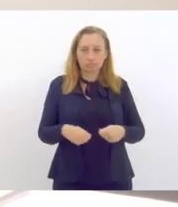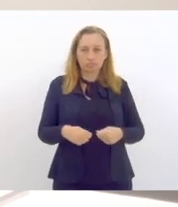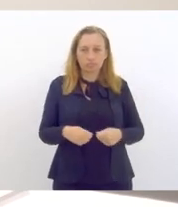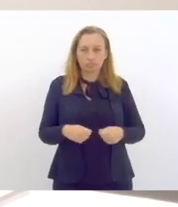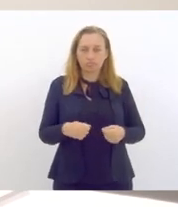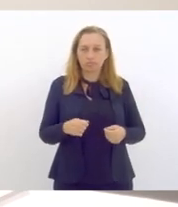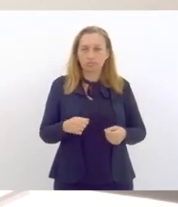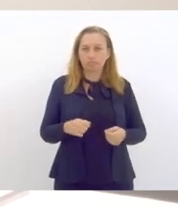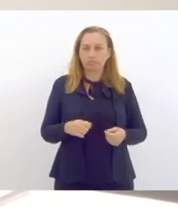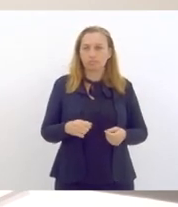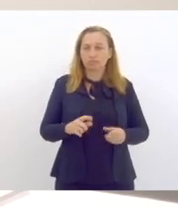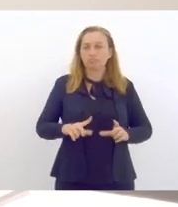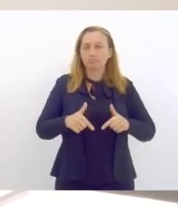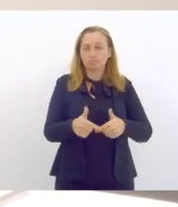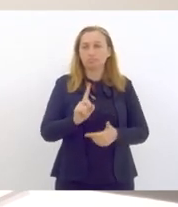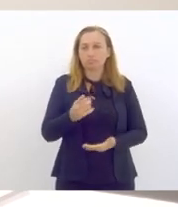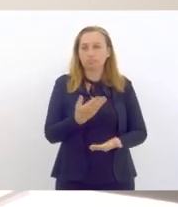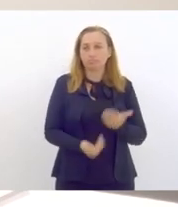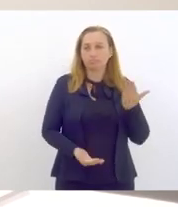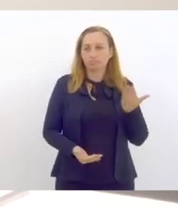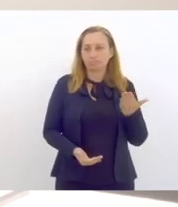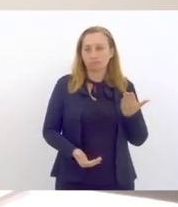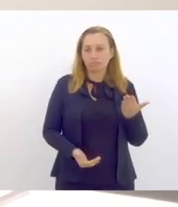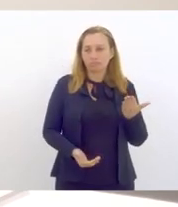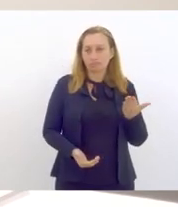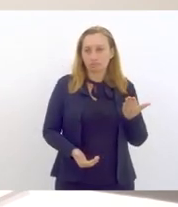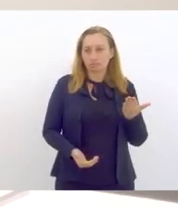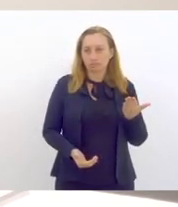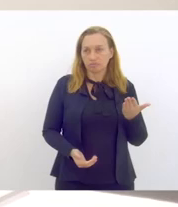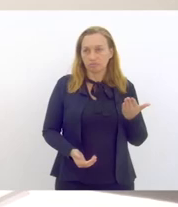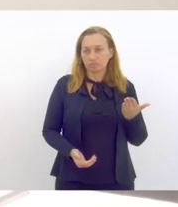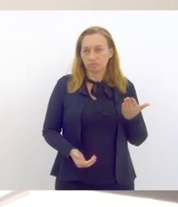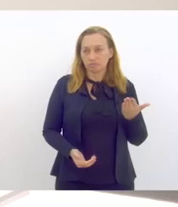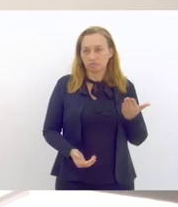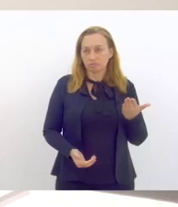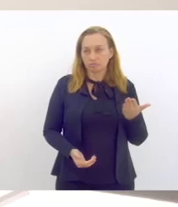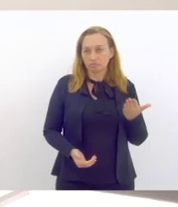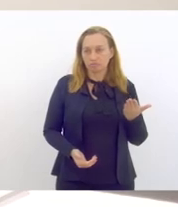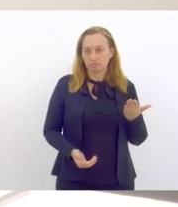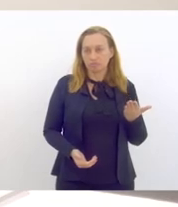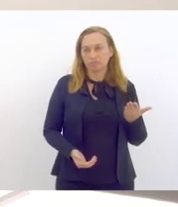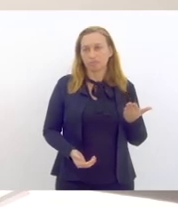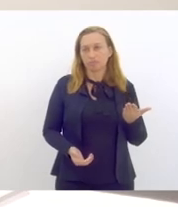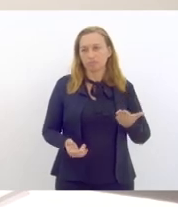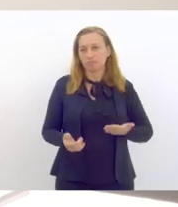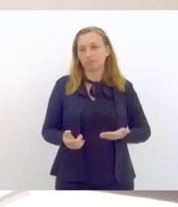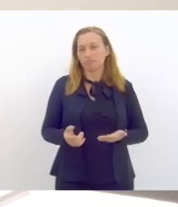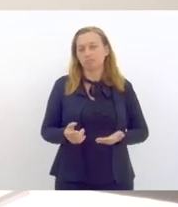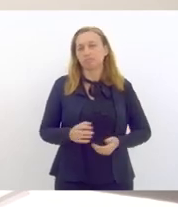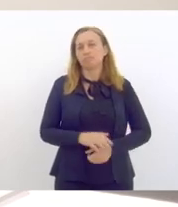de perder esses 160 não deixar de perder não deixar de perder